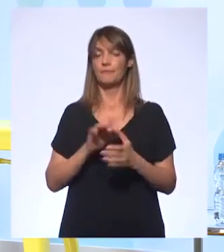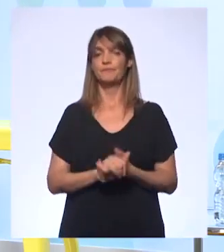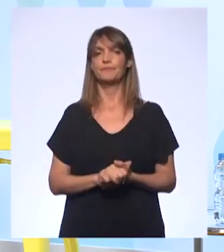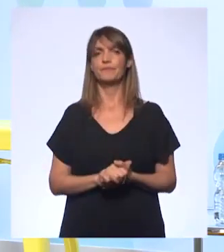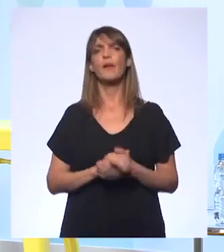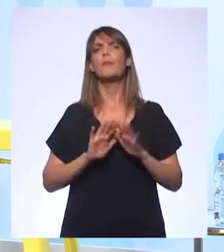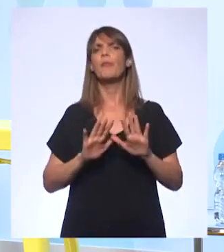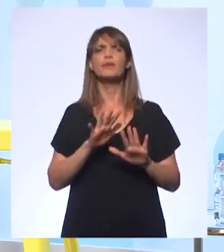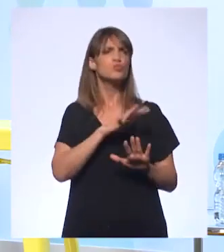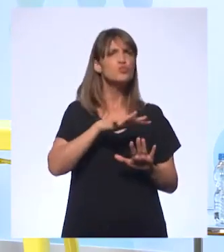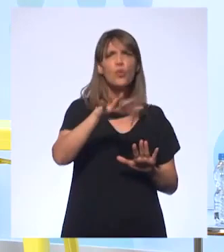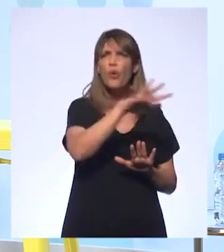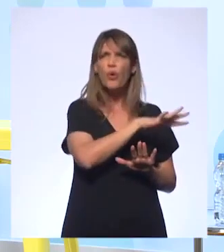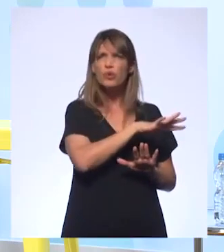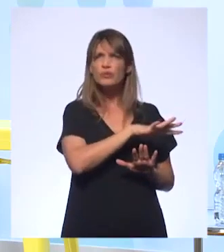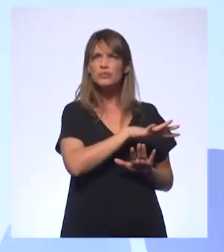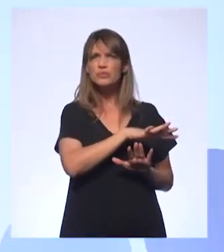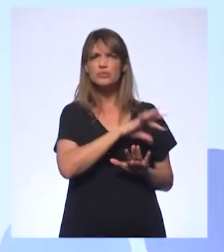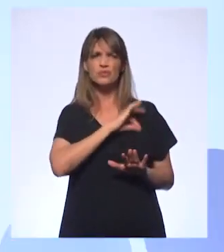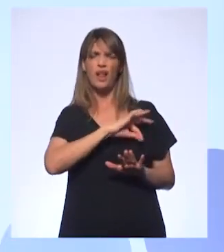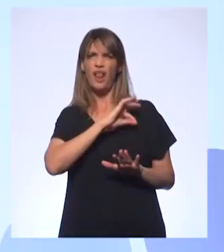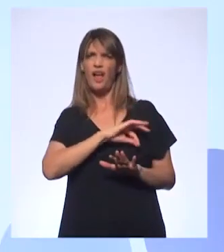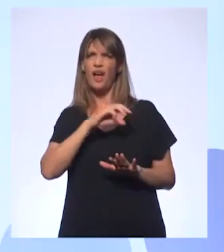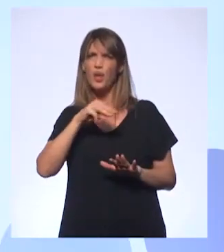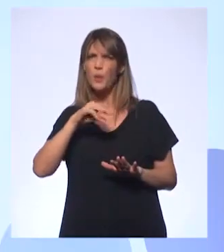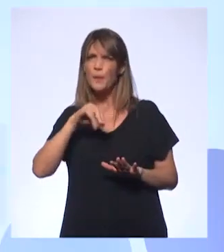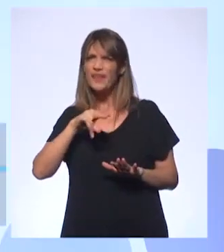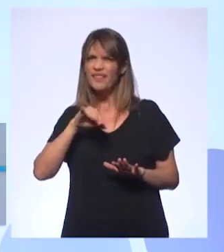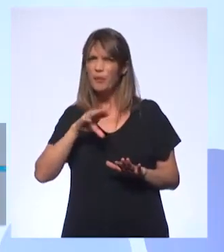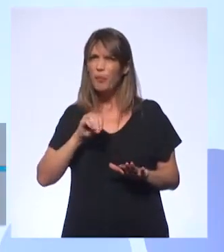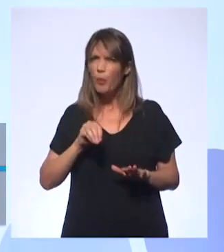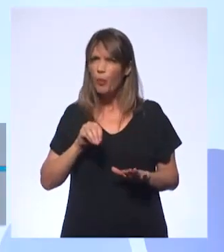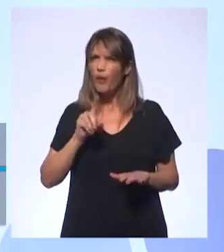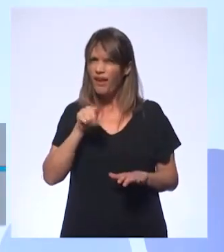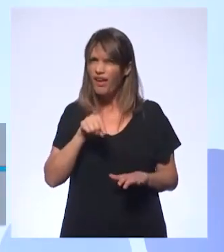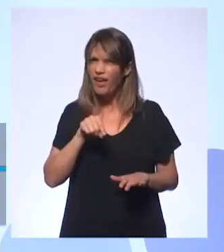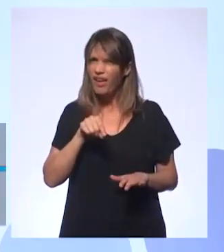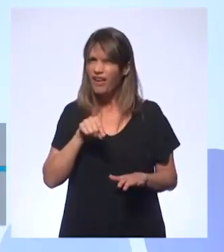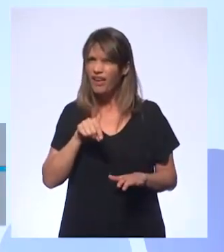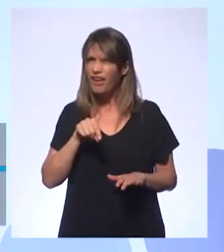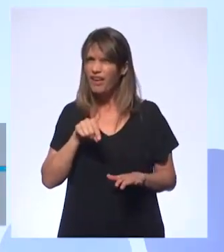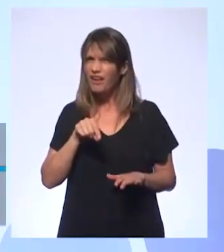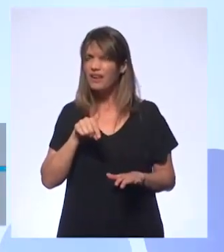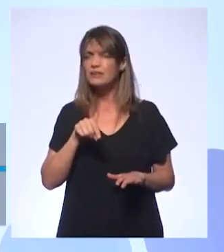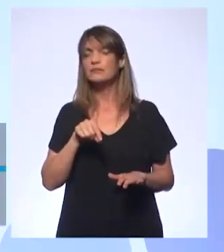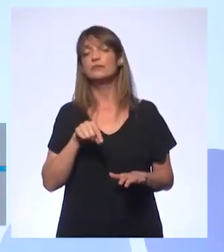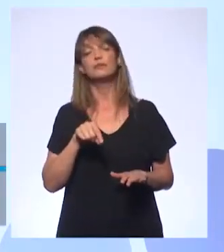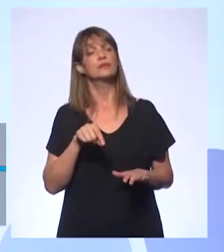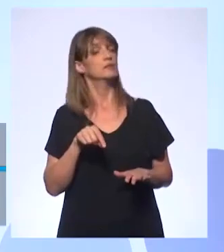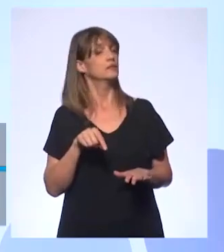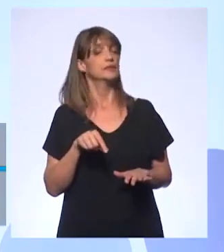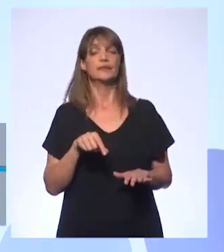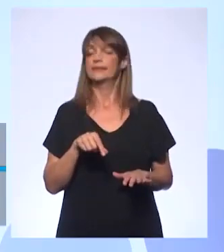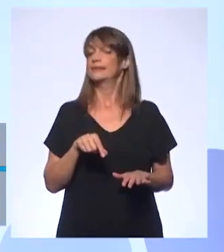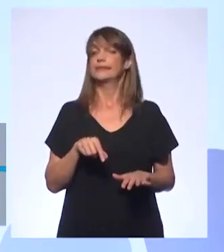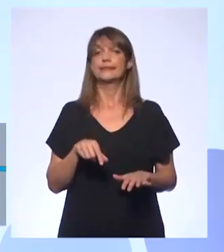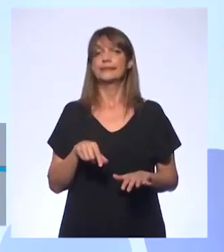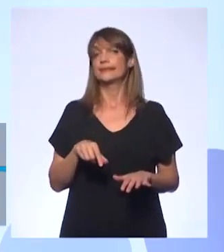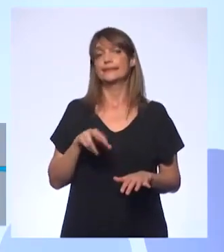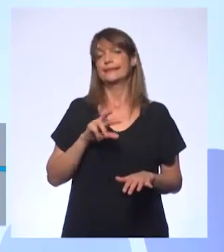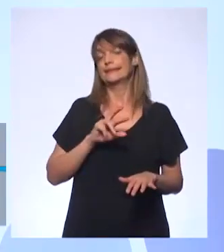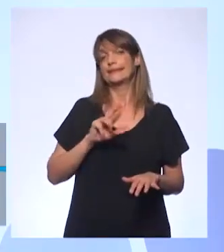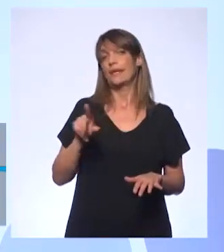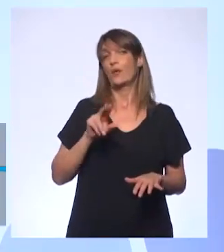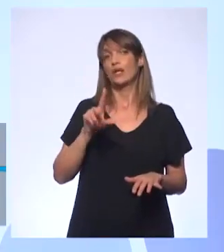as pessoas recebem salário mínimo? Tem muitas pessoas que a gente tem que lembrar, que também tem outros, né? A gente tem que lembrar que não existe só o